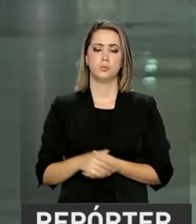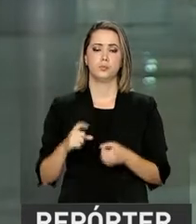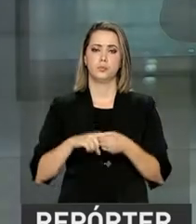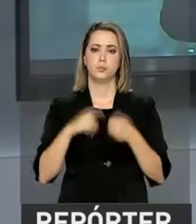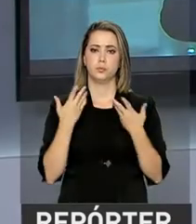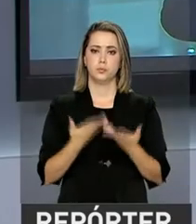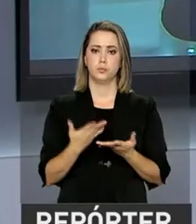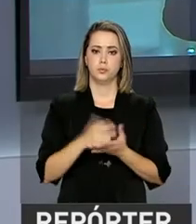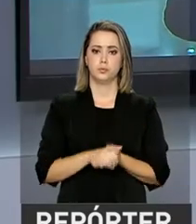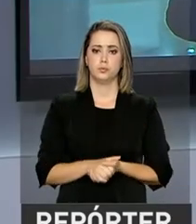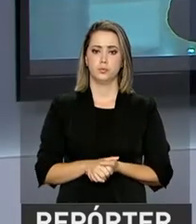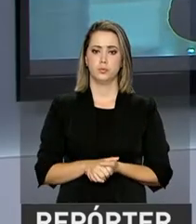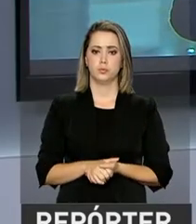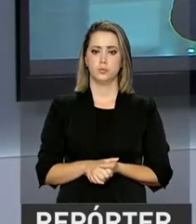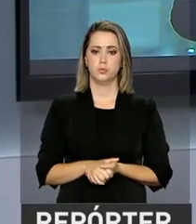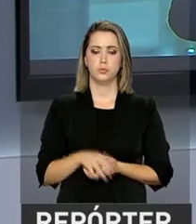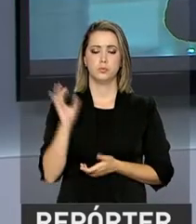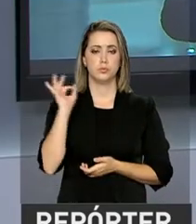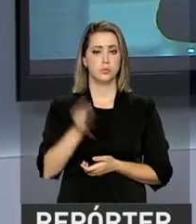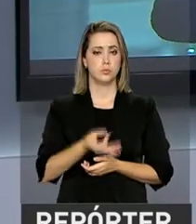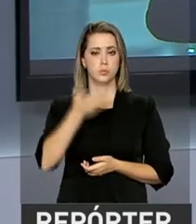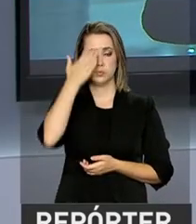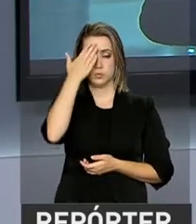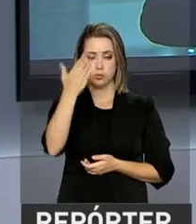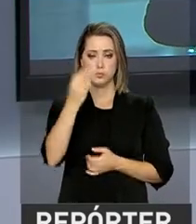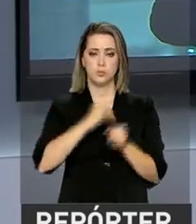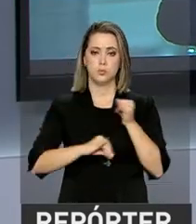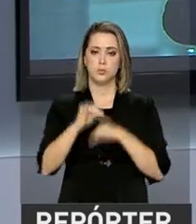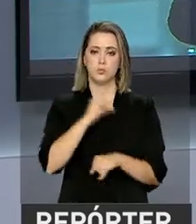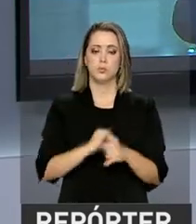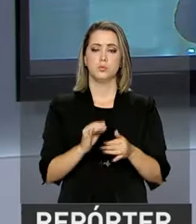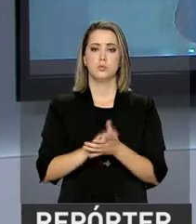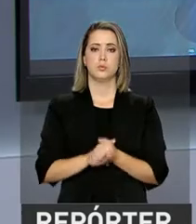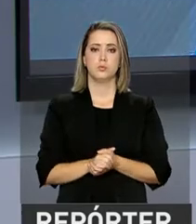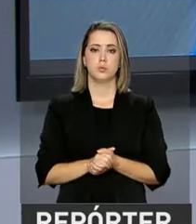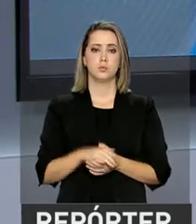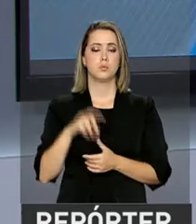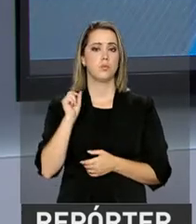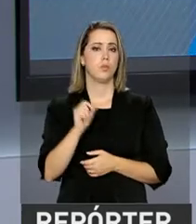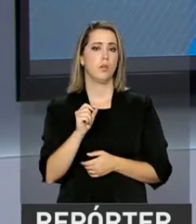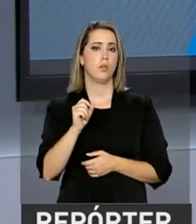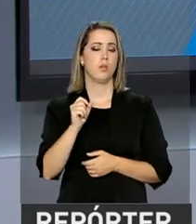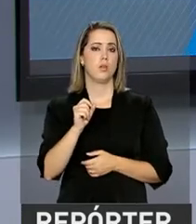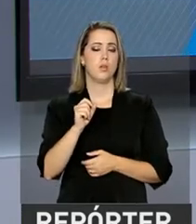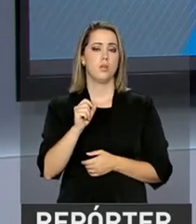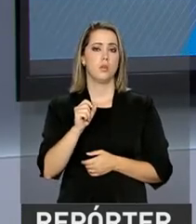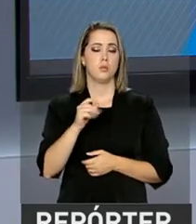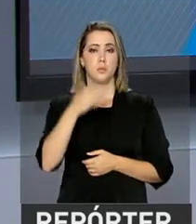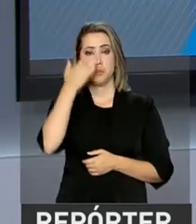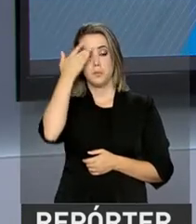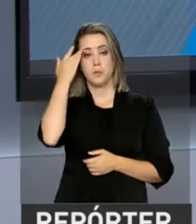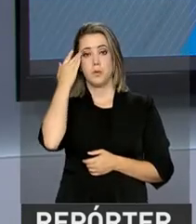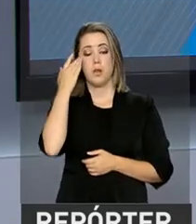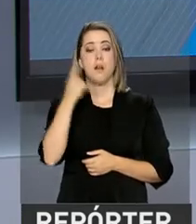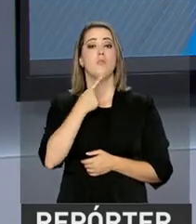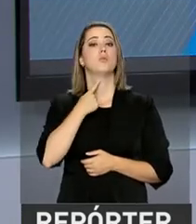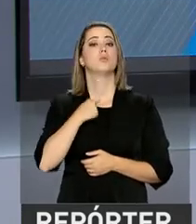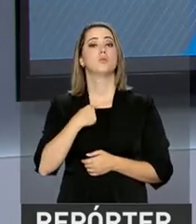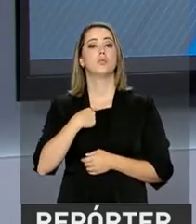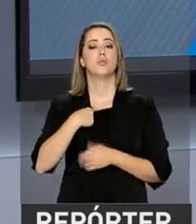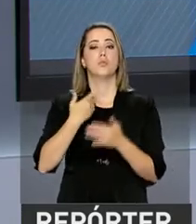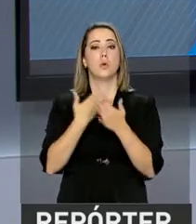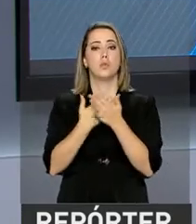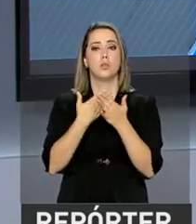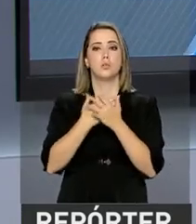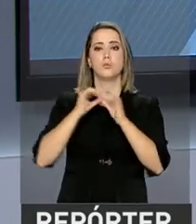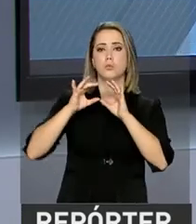com você no estúdio, Leandro. Ok, João Pedro, obrigado pelas suas informações. E olha, o interesse pelo estudo do universo e